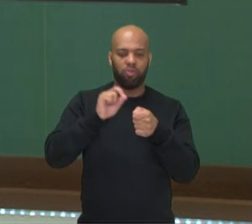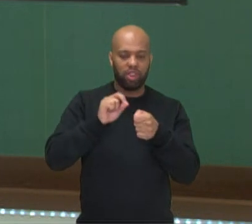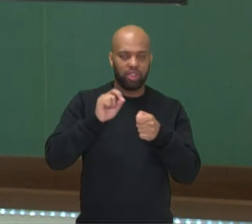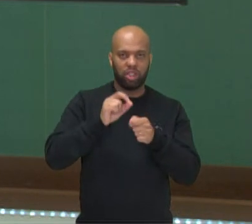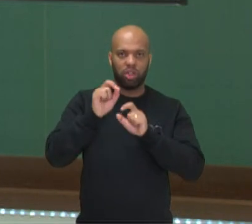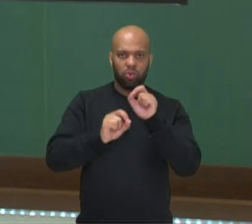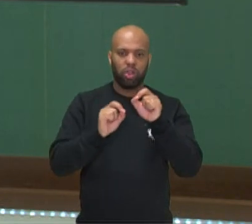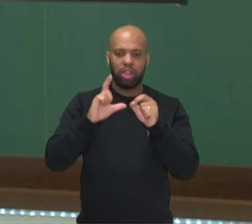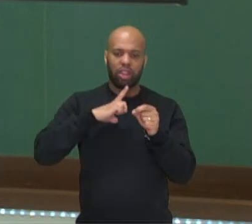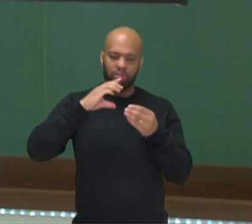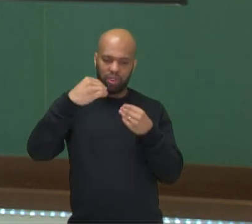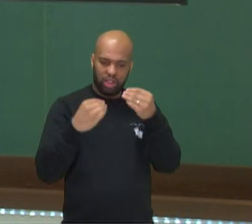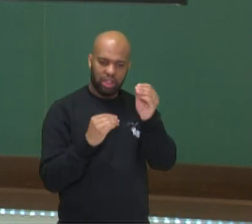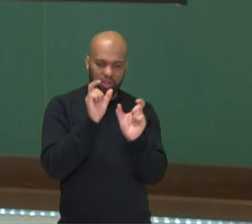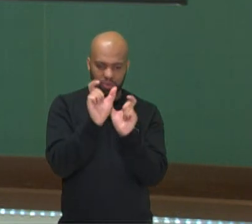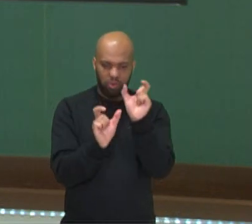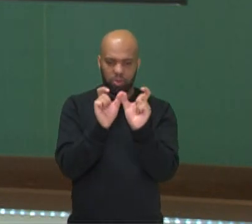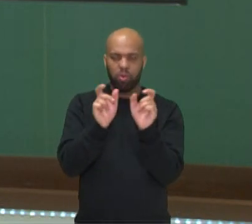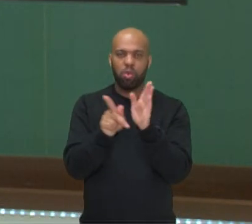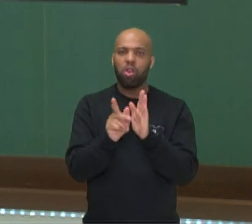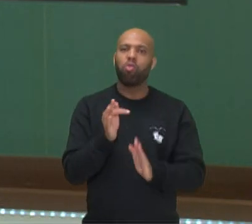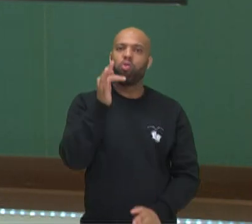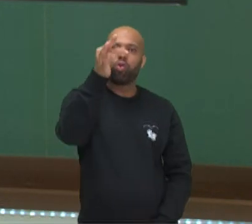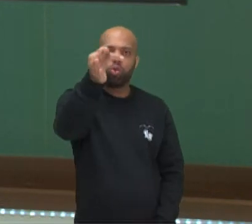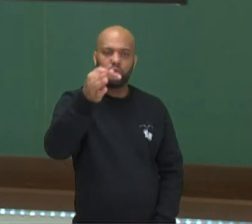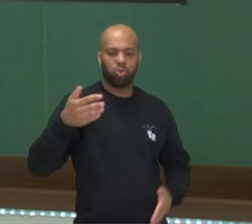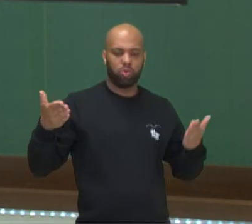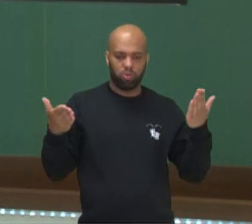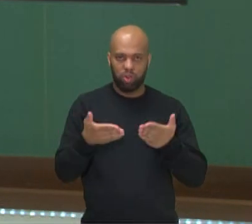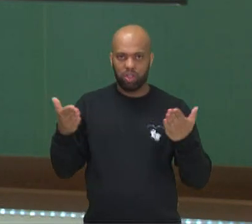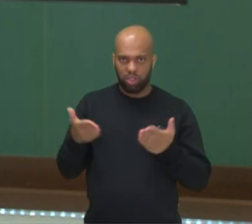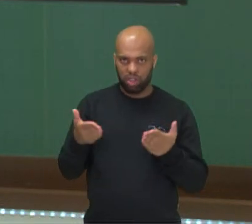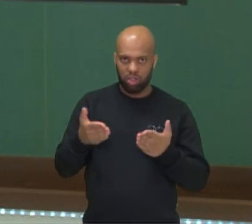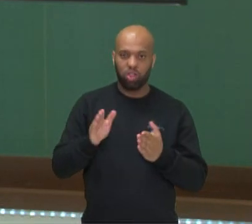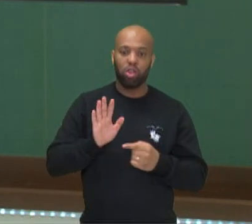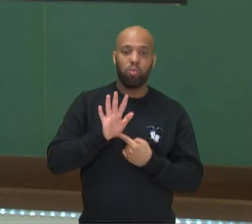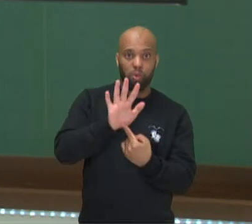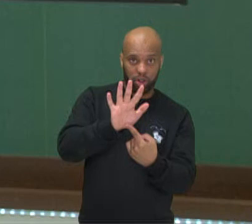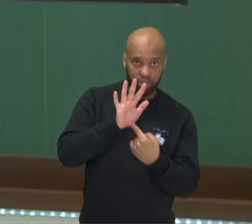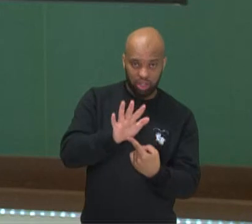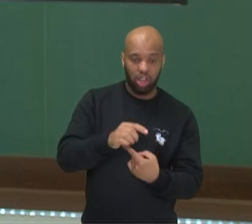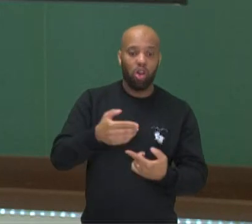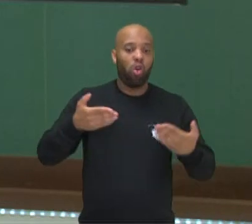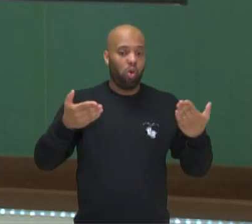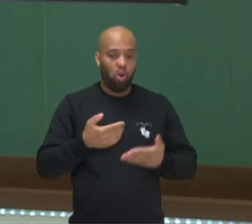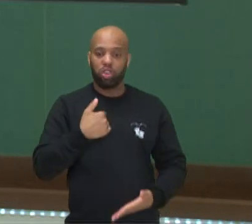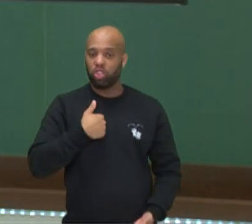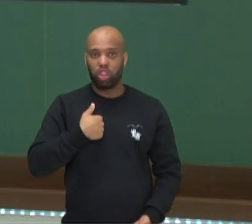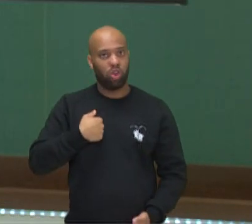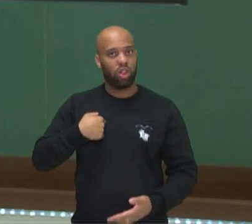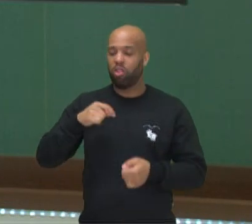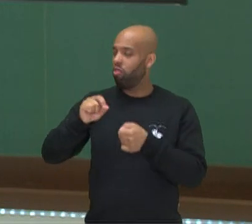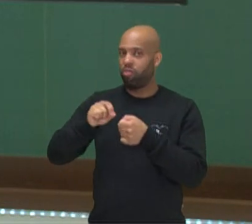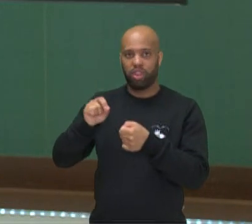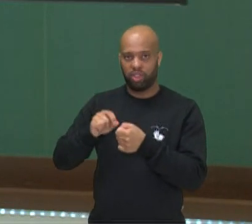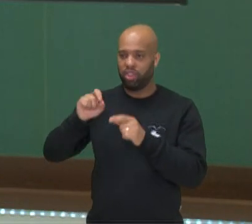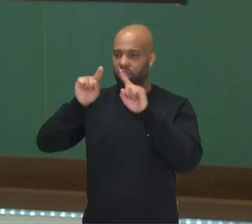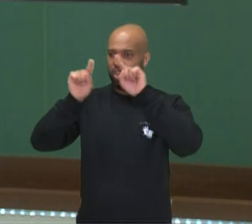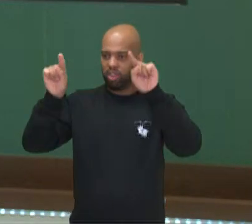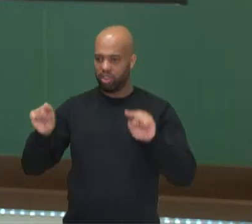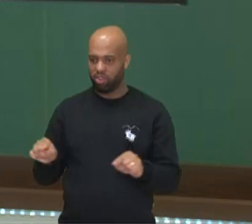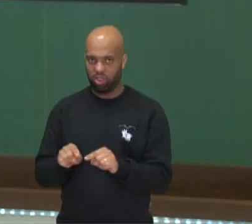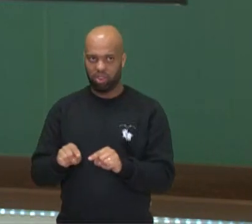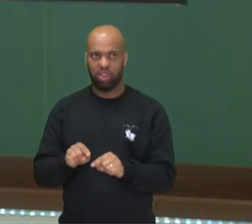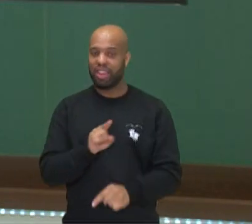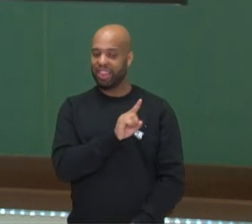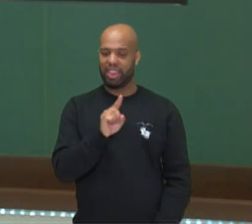ali a flexão verbal no futuro do presente do modo indicativo, hoje eu não farei a charge. São essas duas possibilidades que